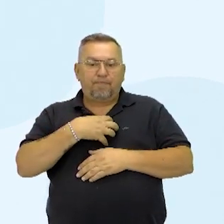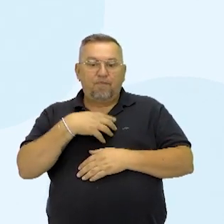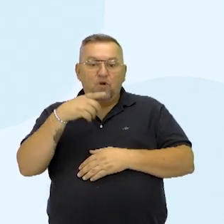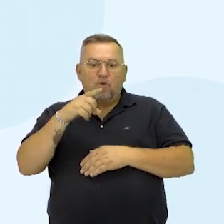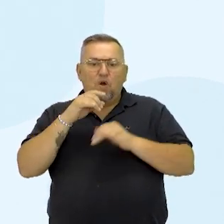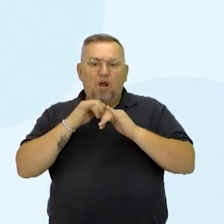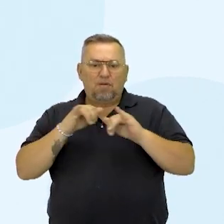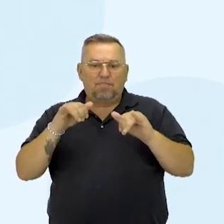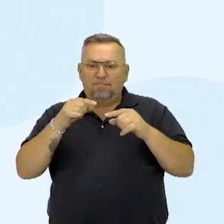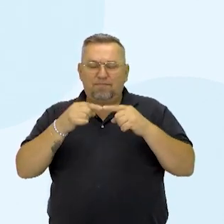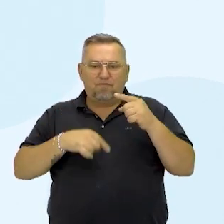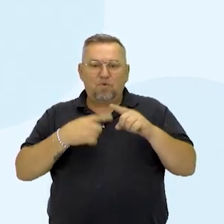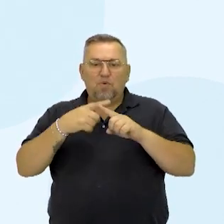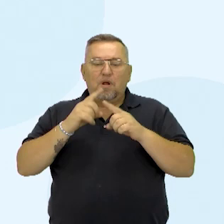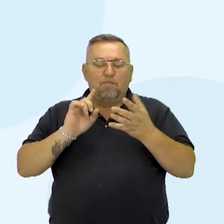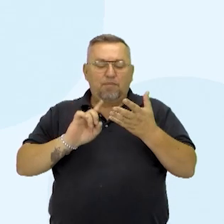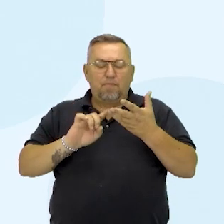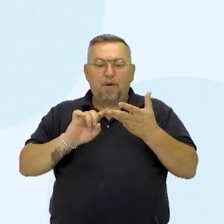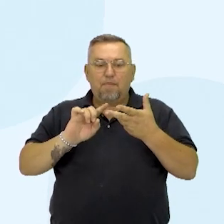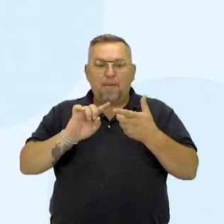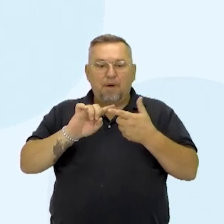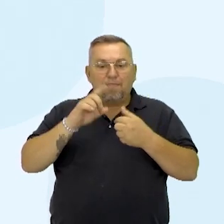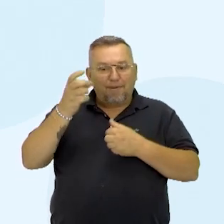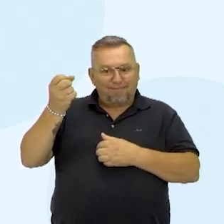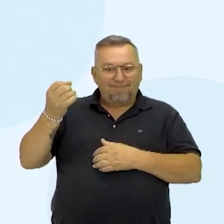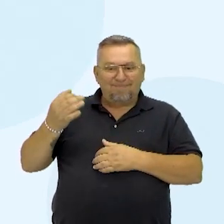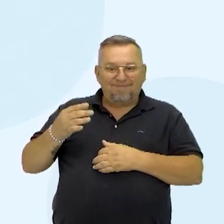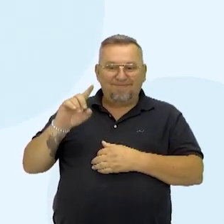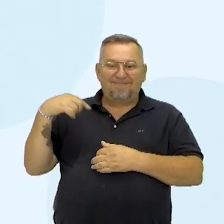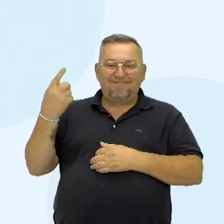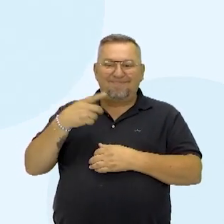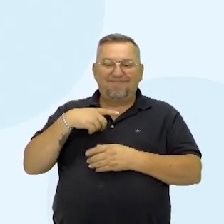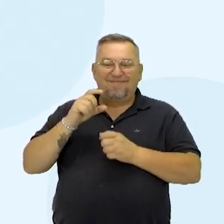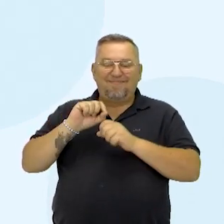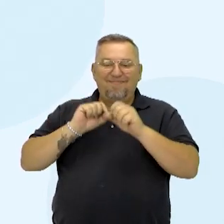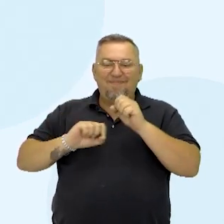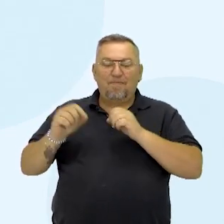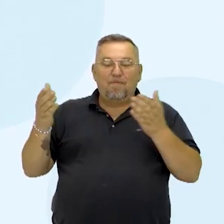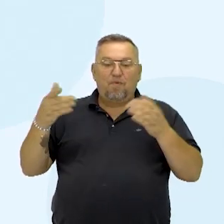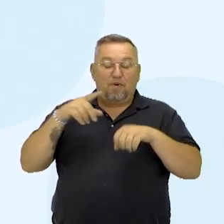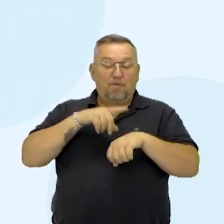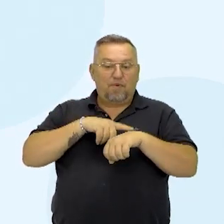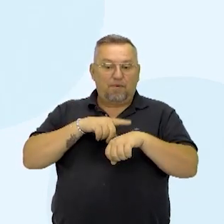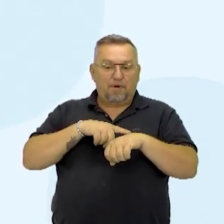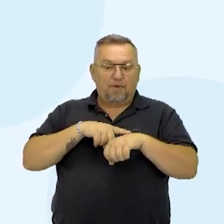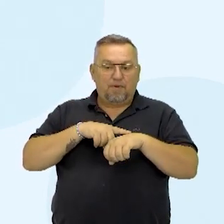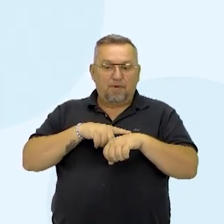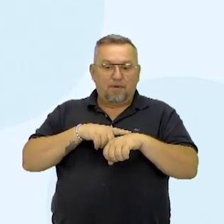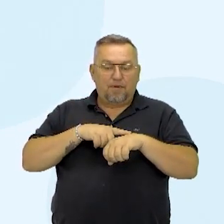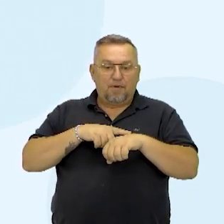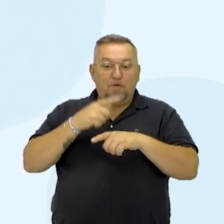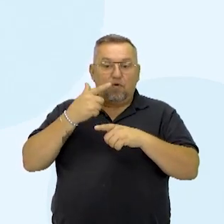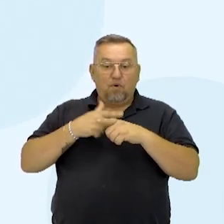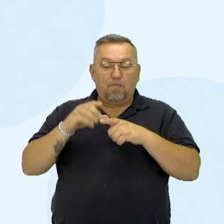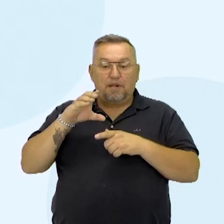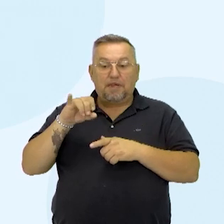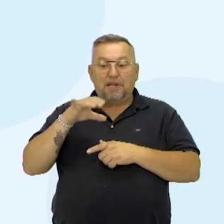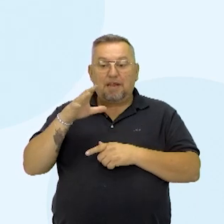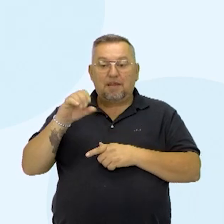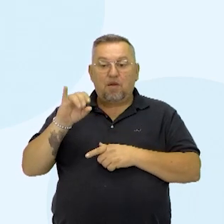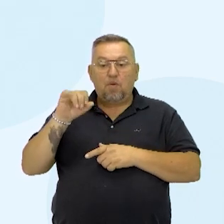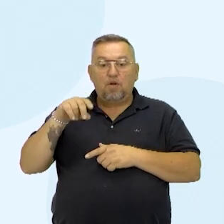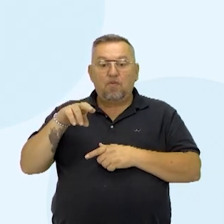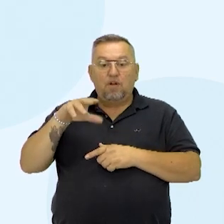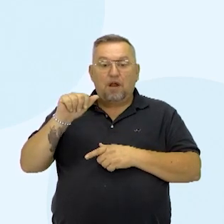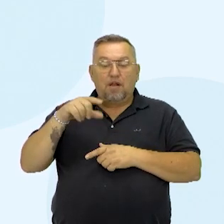essa mensagem eu não concordo por conta disso. Explica lá que nós queremos fazer esse momento de interação. Então vamos lá. Sobre citações diretas